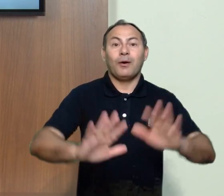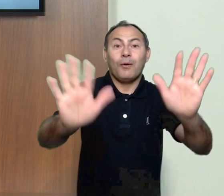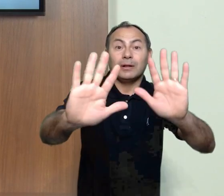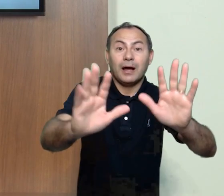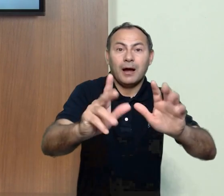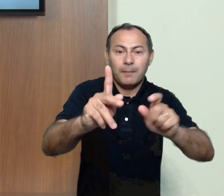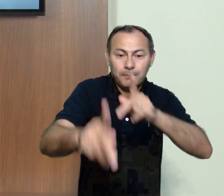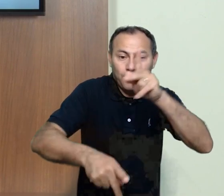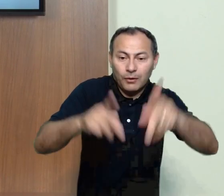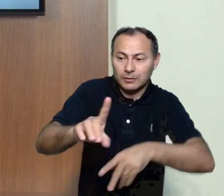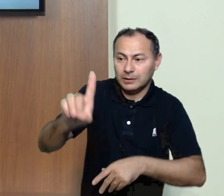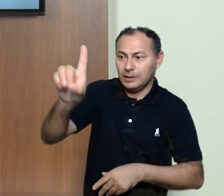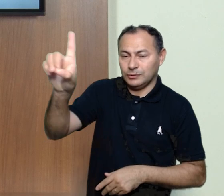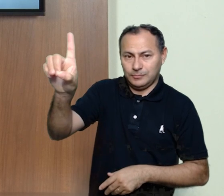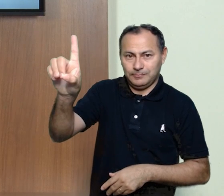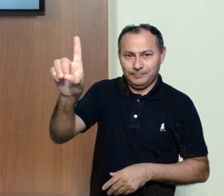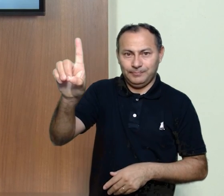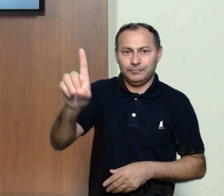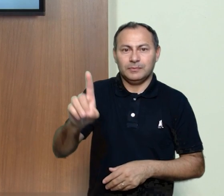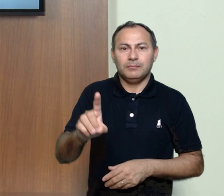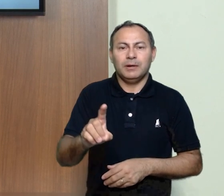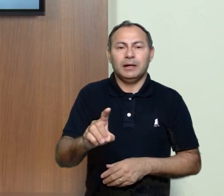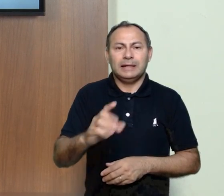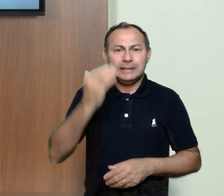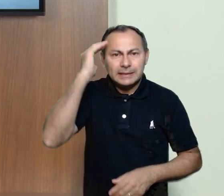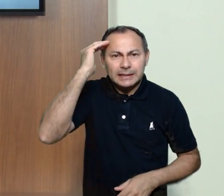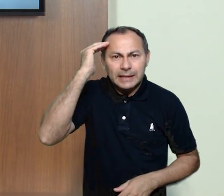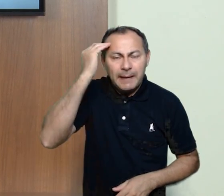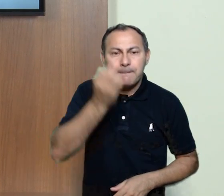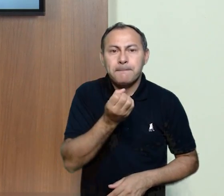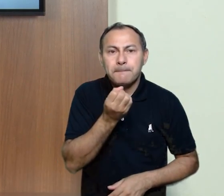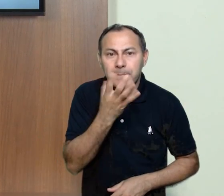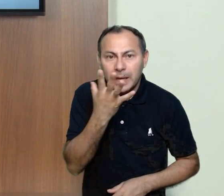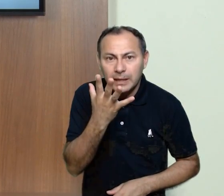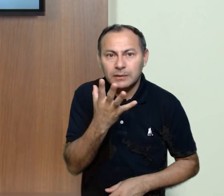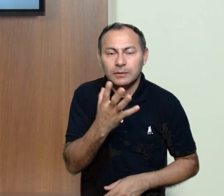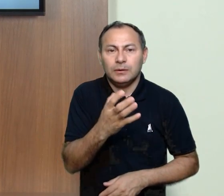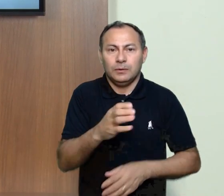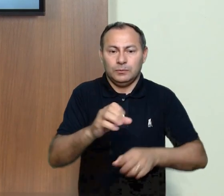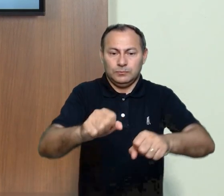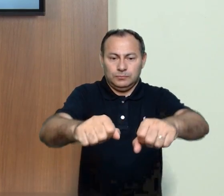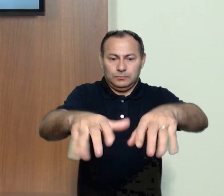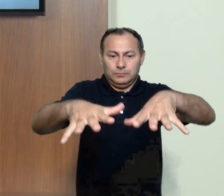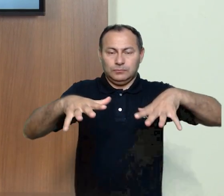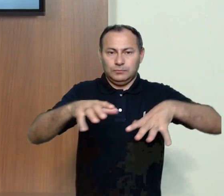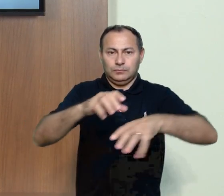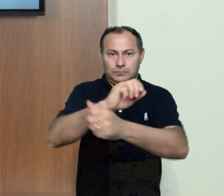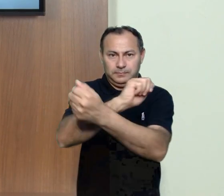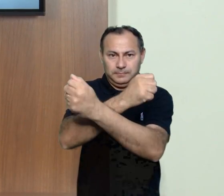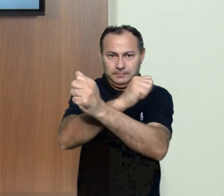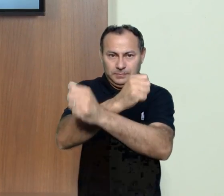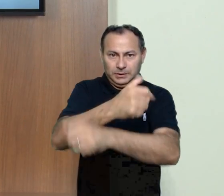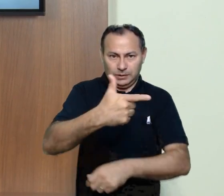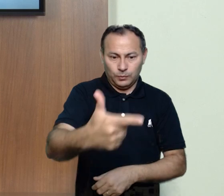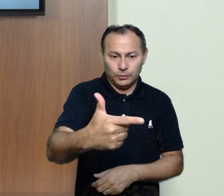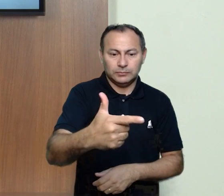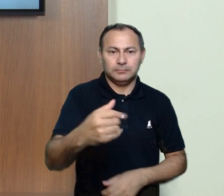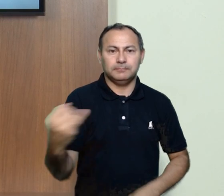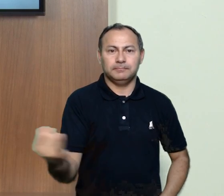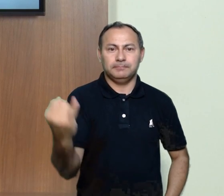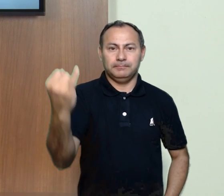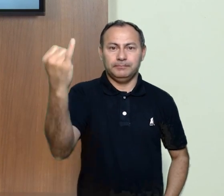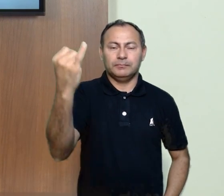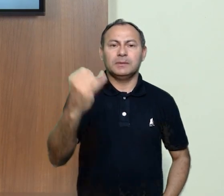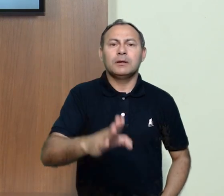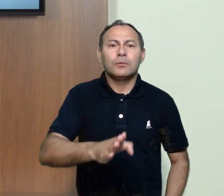Olá, povo de Deus! Para compreendermos bem o Concílio Vaticano II, é